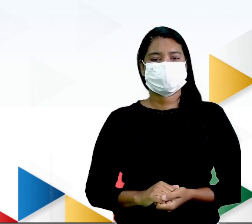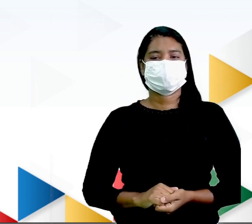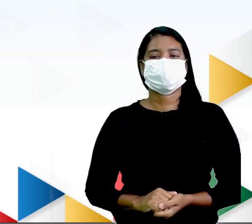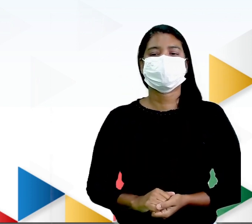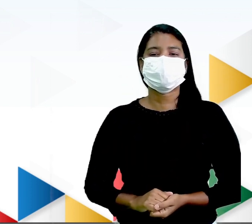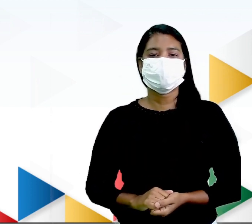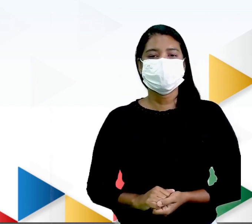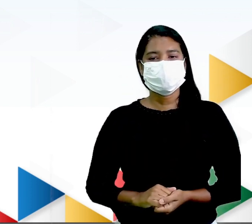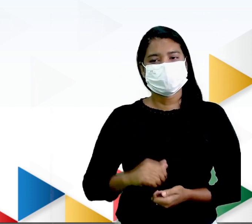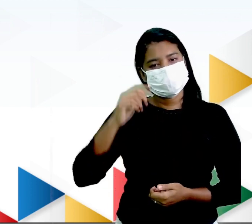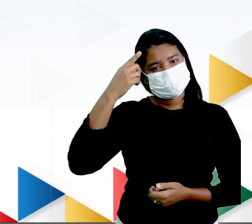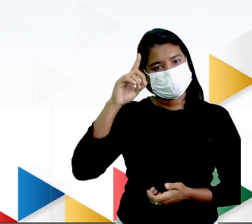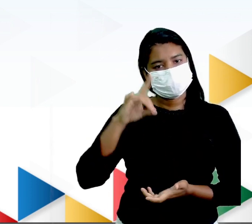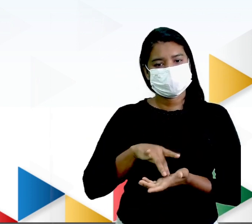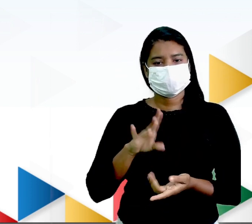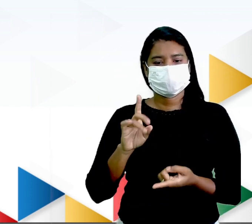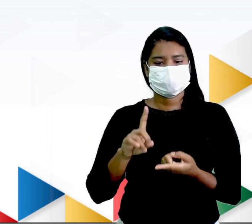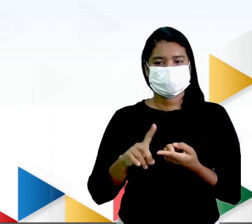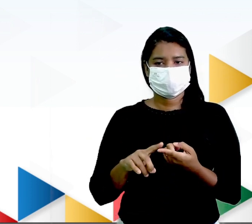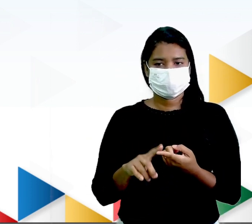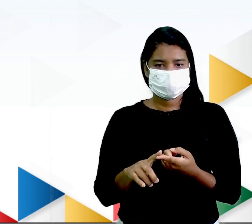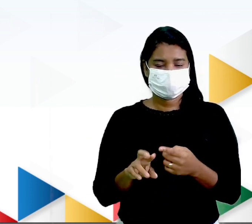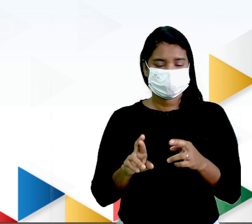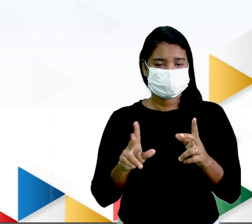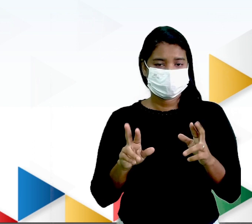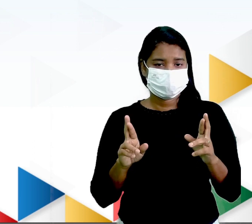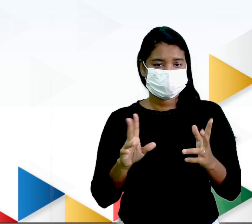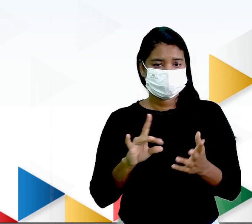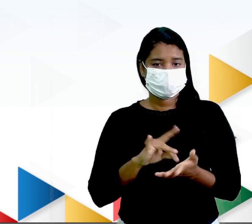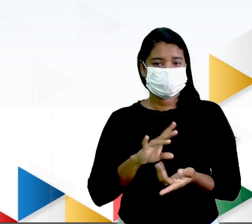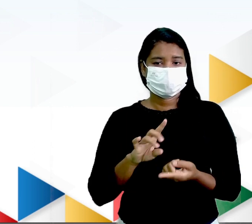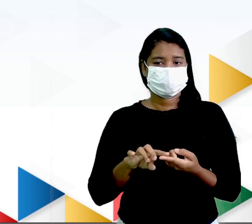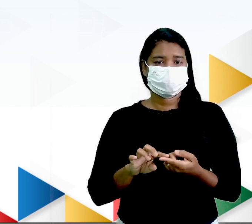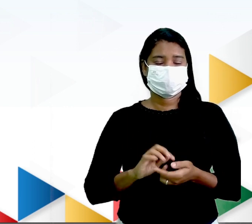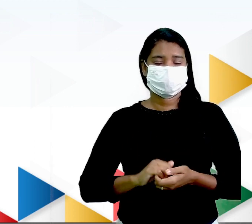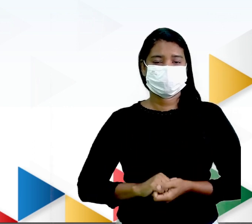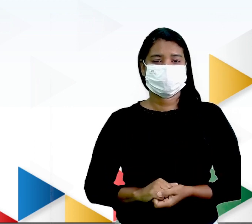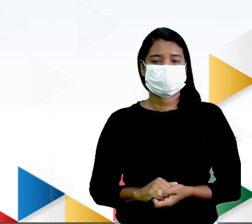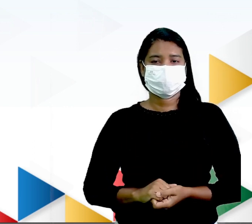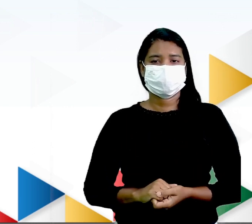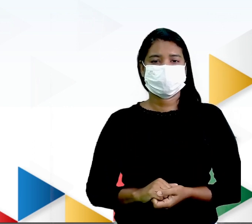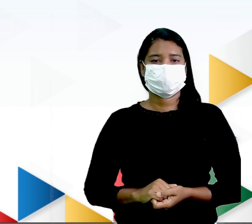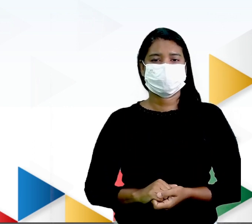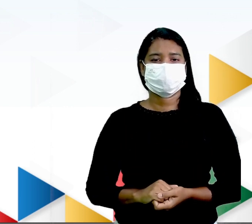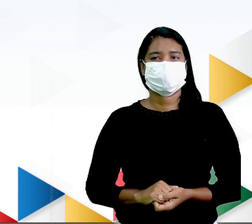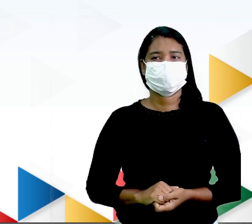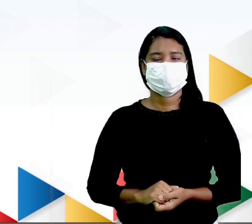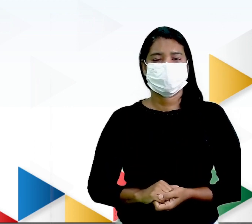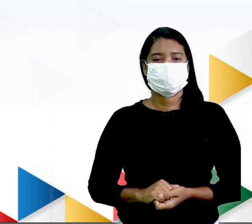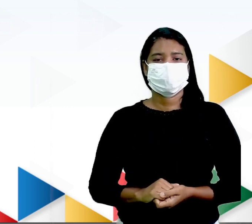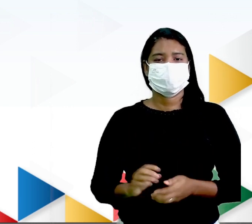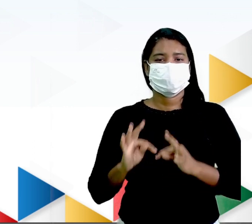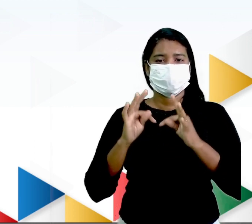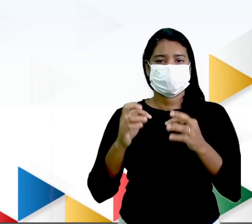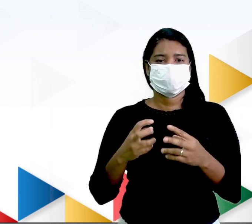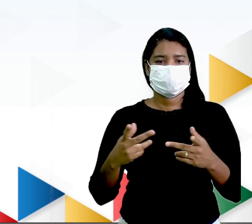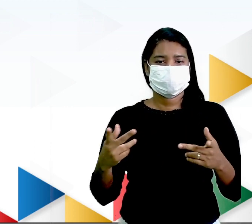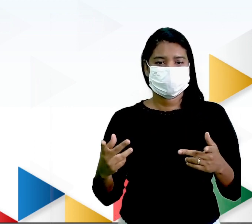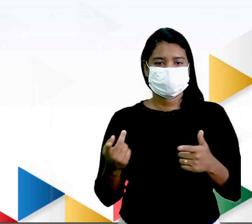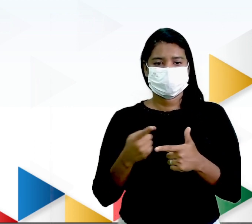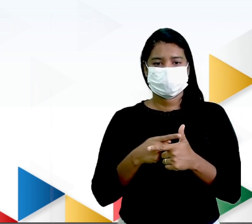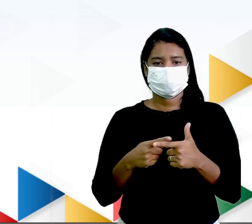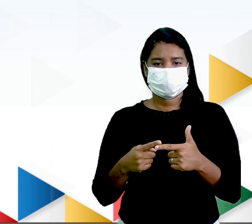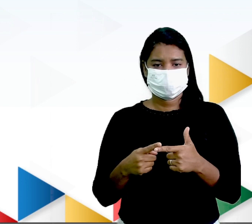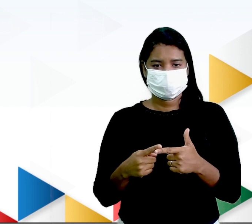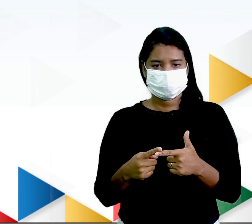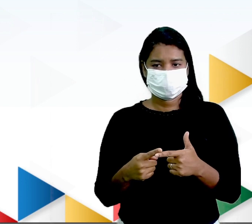respectiva cotidianamente, né, de mesmas partes, ou diferente, ou parte diferente. Agora, na maioria das vezes, a divisão ela está subdividida assim,